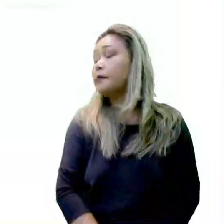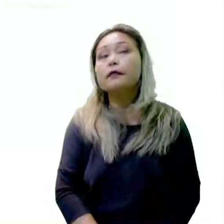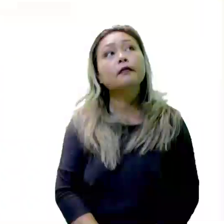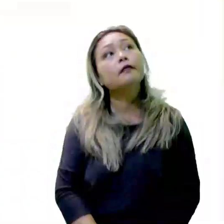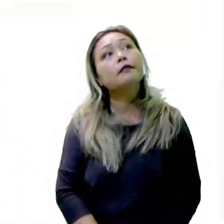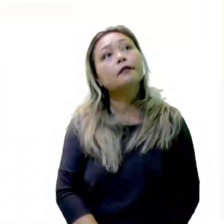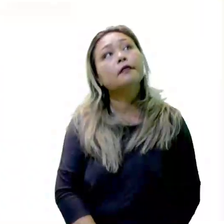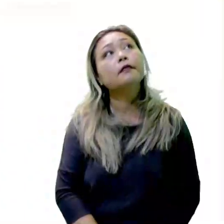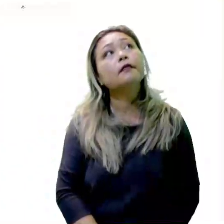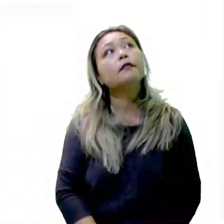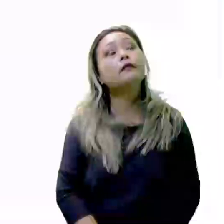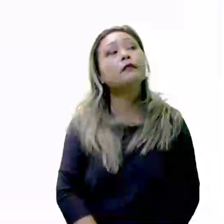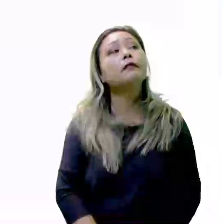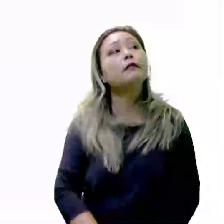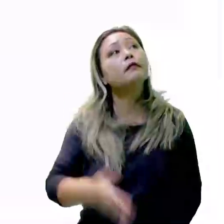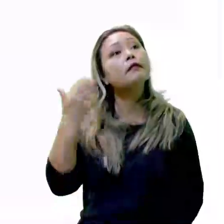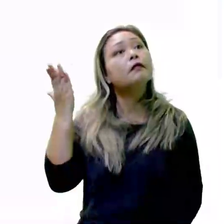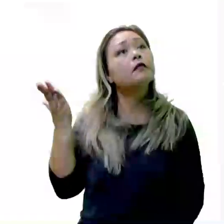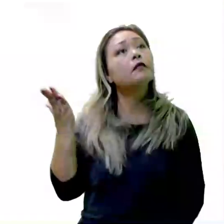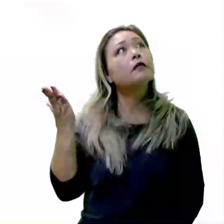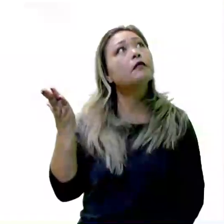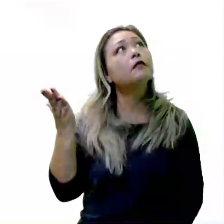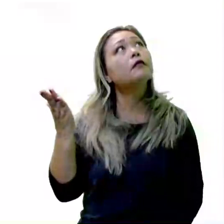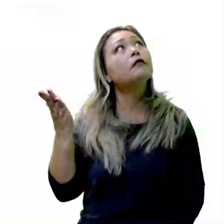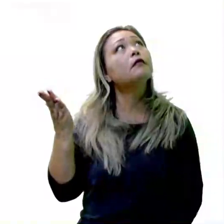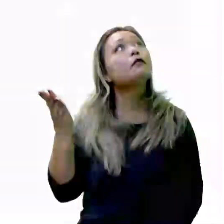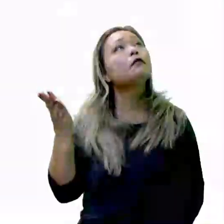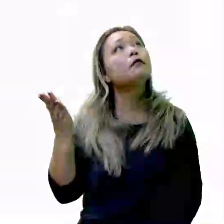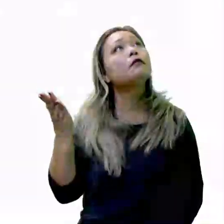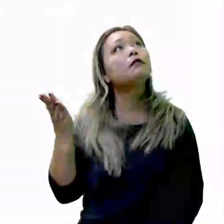Então, alunos, seguindo aqui,